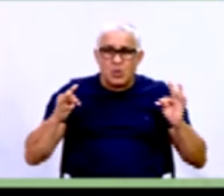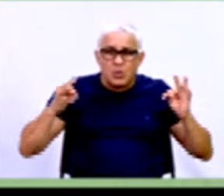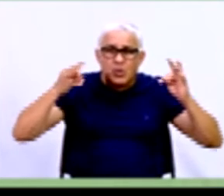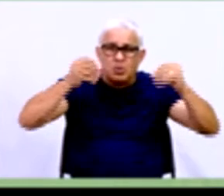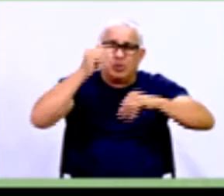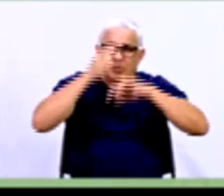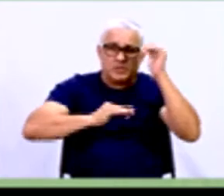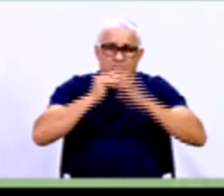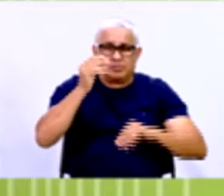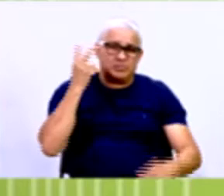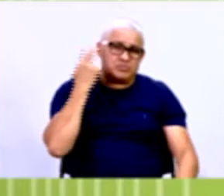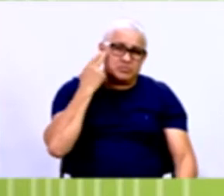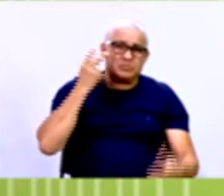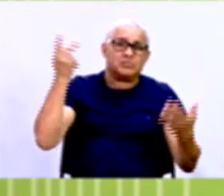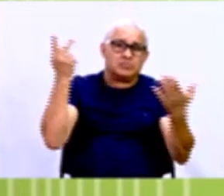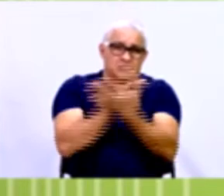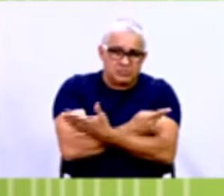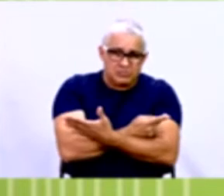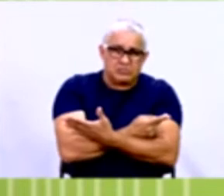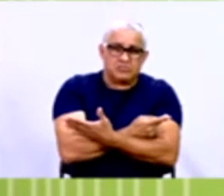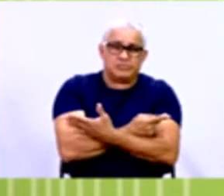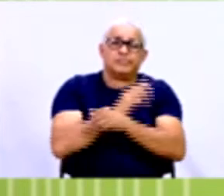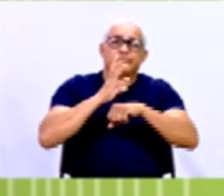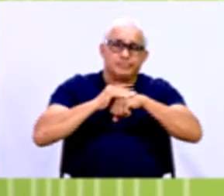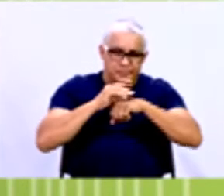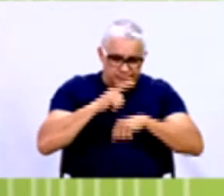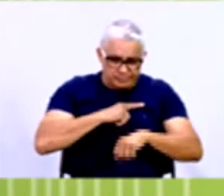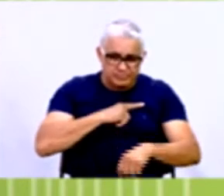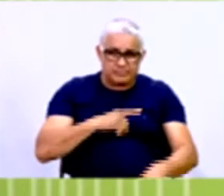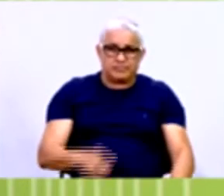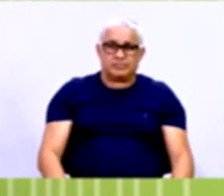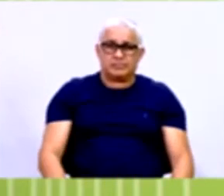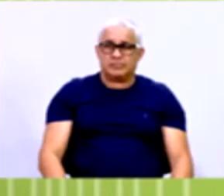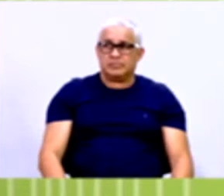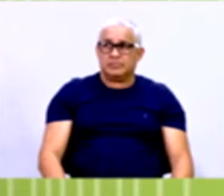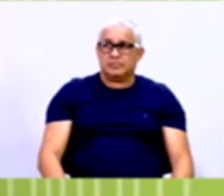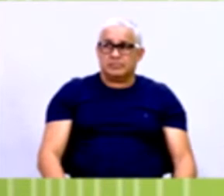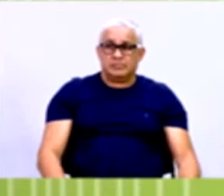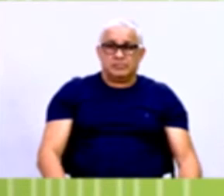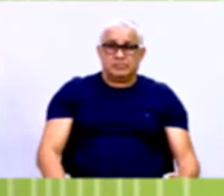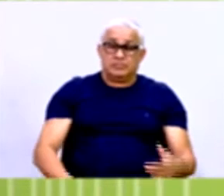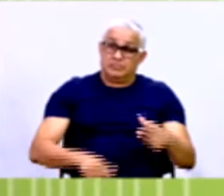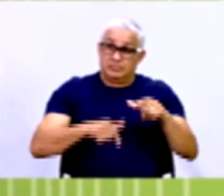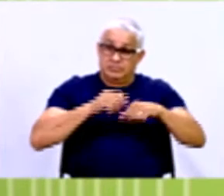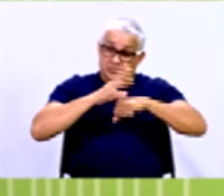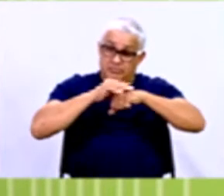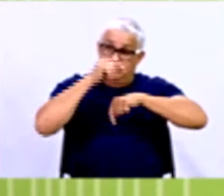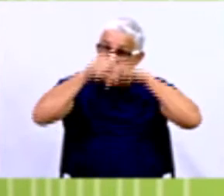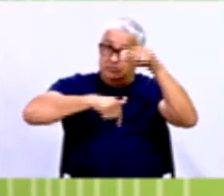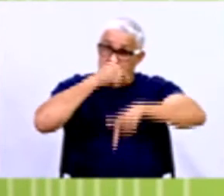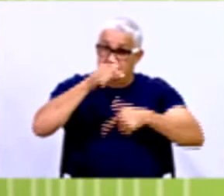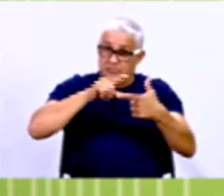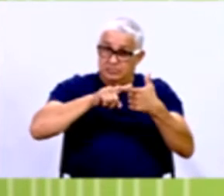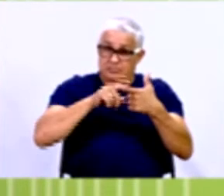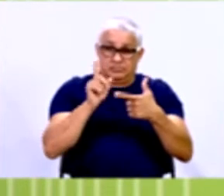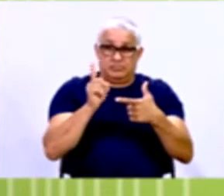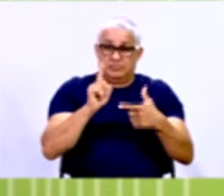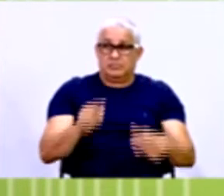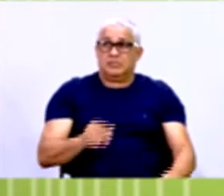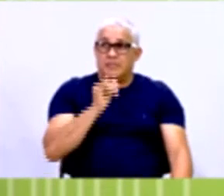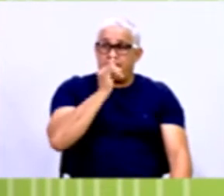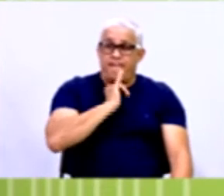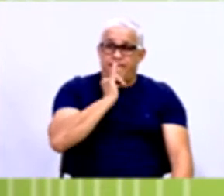é comum dizer que passa por aquela enfermidade. No caso da doença de trabalho, não. Por exemplo, vamos